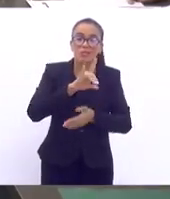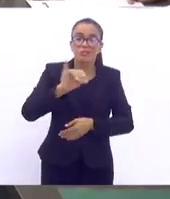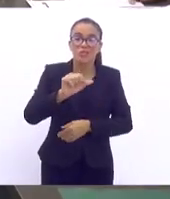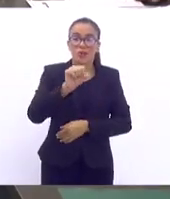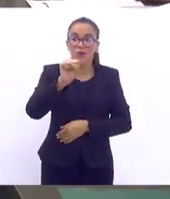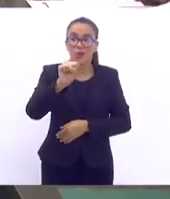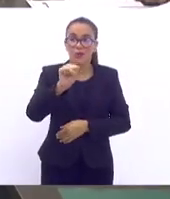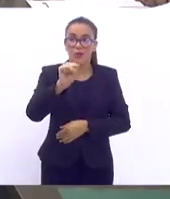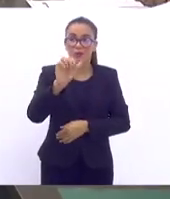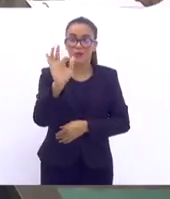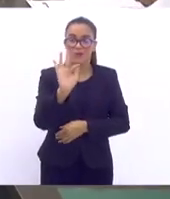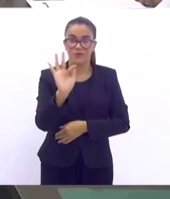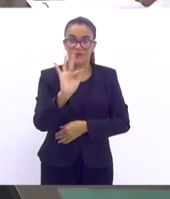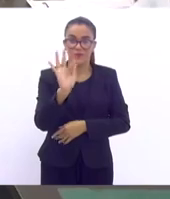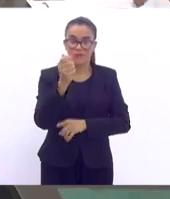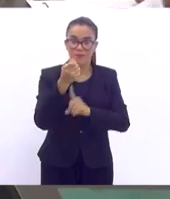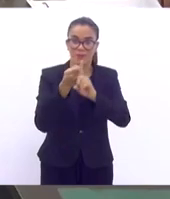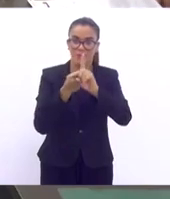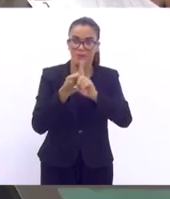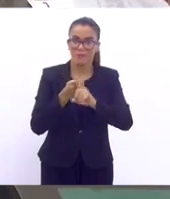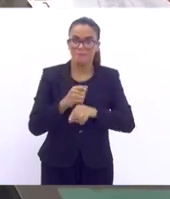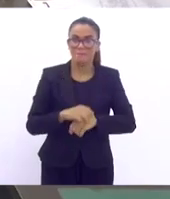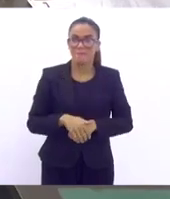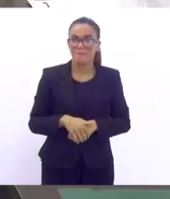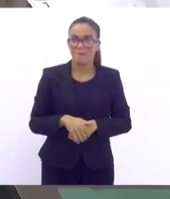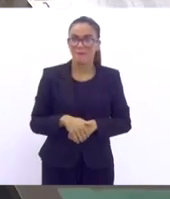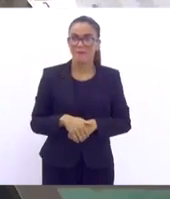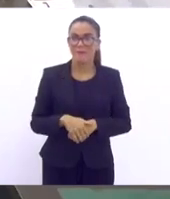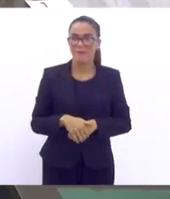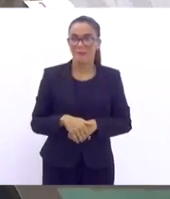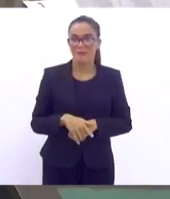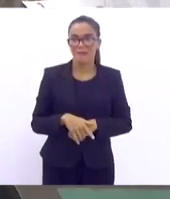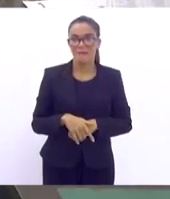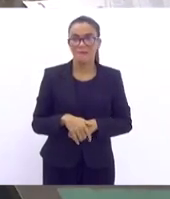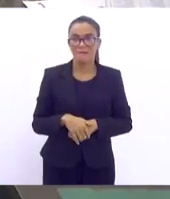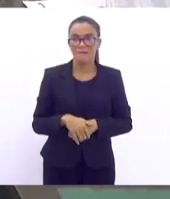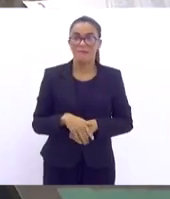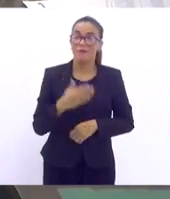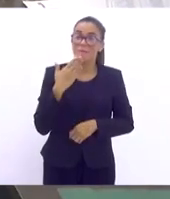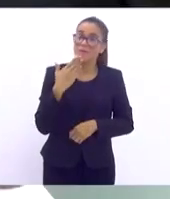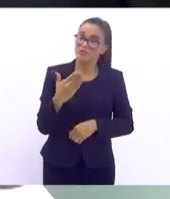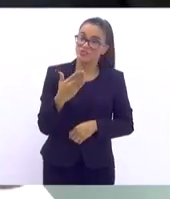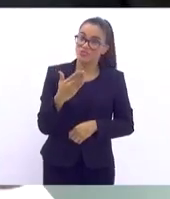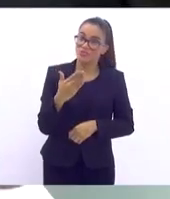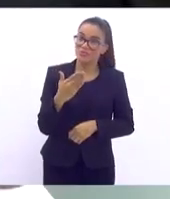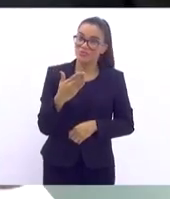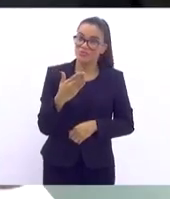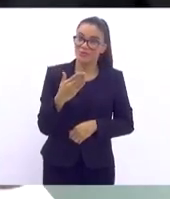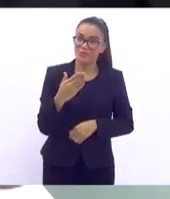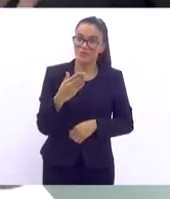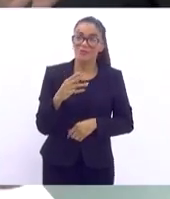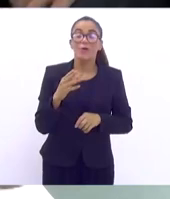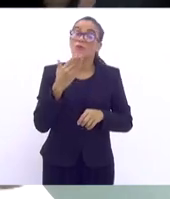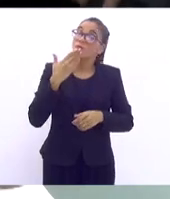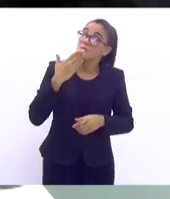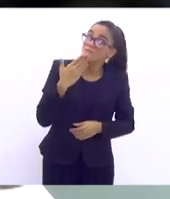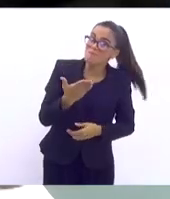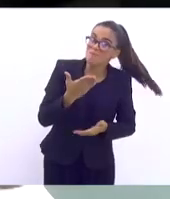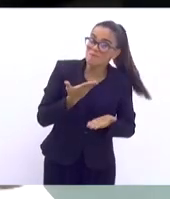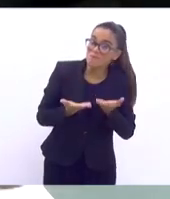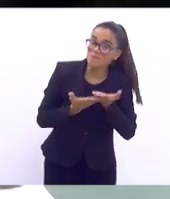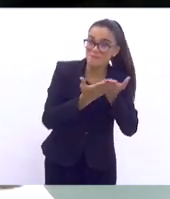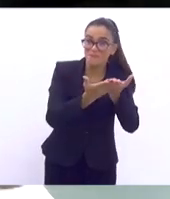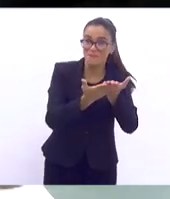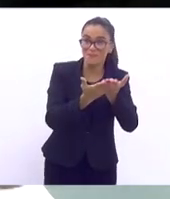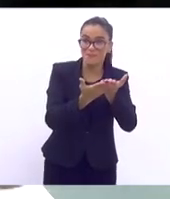ambientalista aí do deputado Carlos Mendes se foi publicado o pedido na frente a recondução da frente né as normas atuais